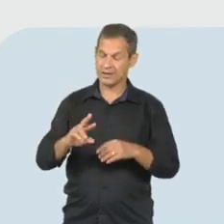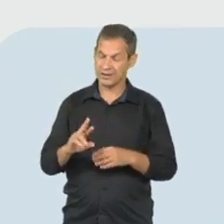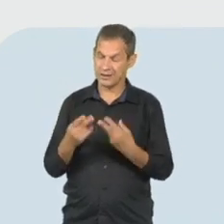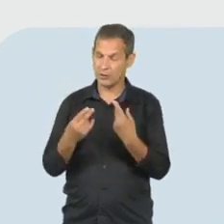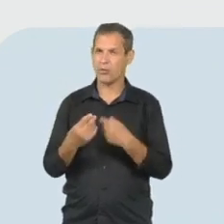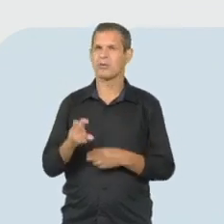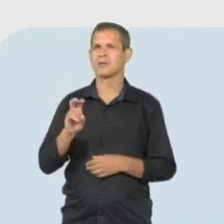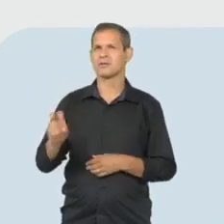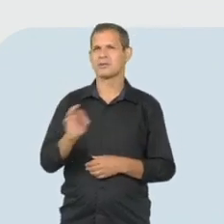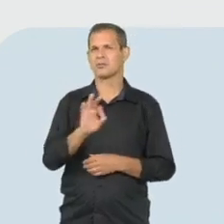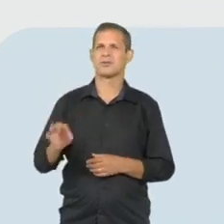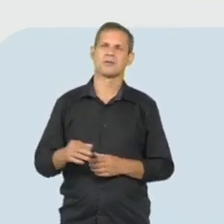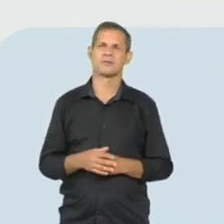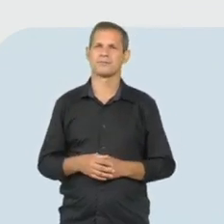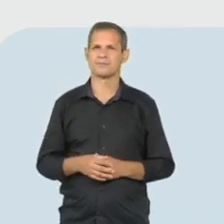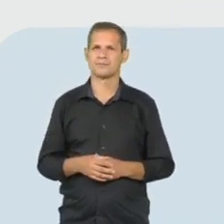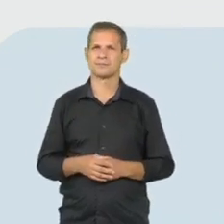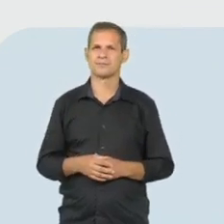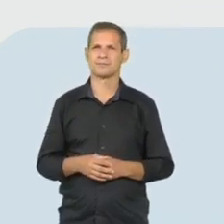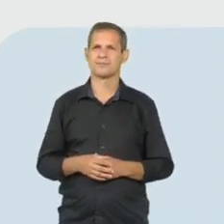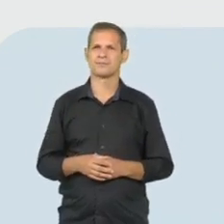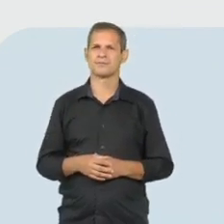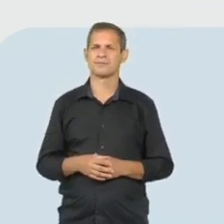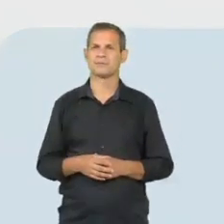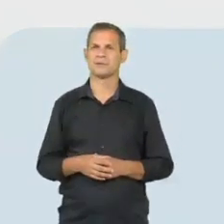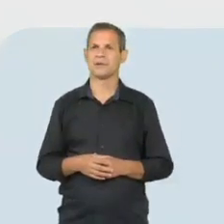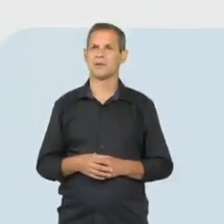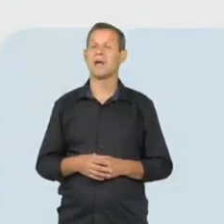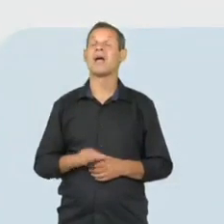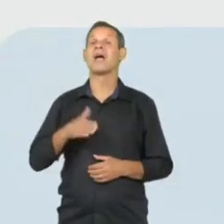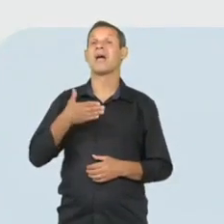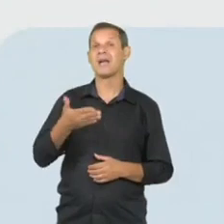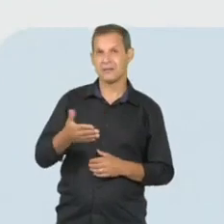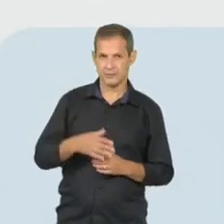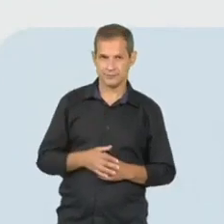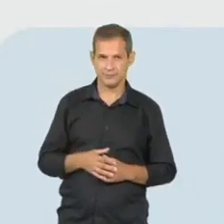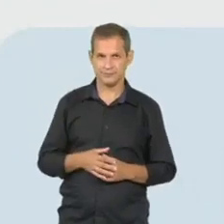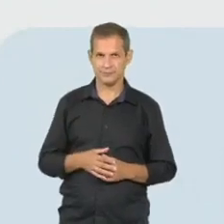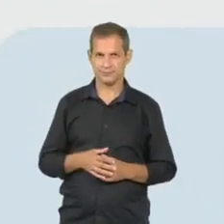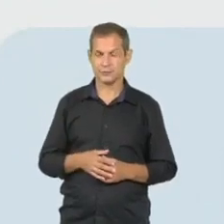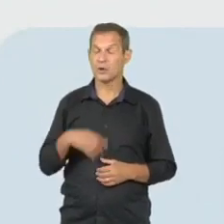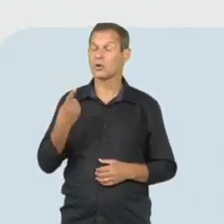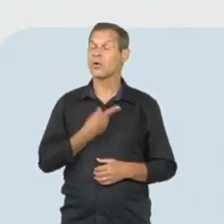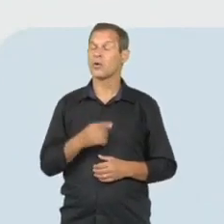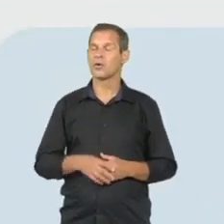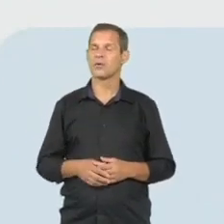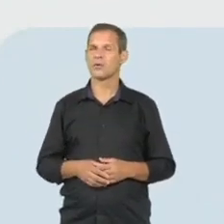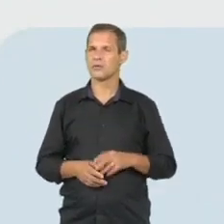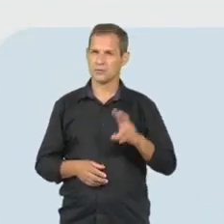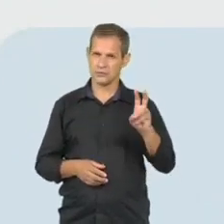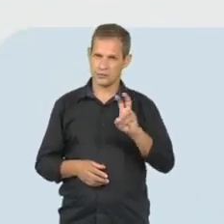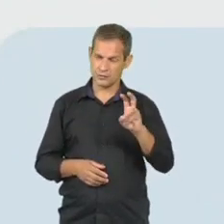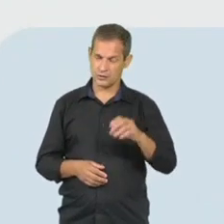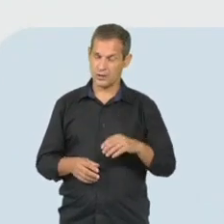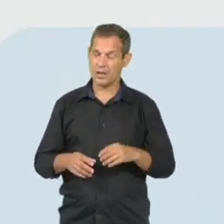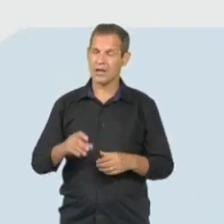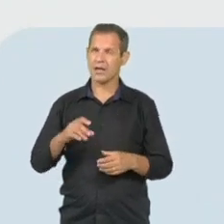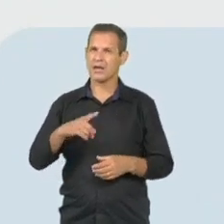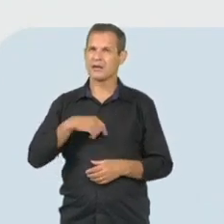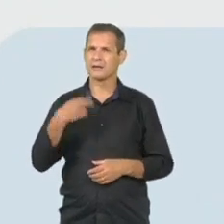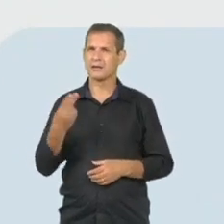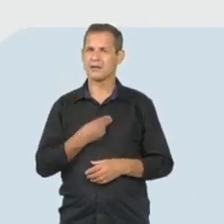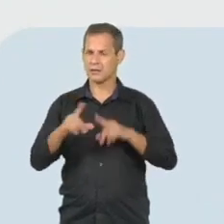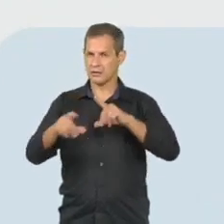a 5%. Então, vamos lá. Portanto, nosso quinto passo aqui é tomar a